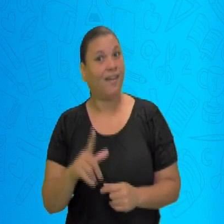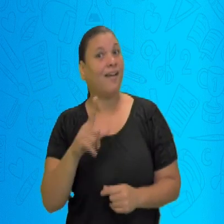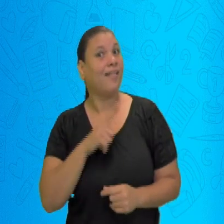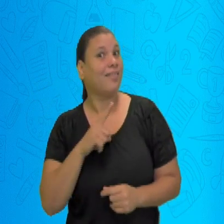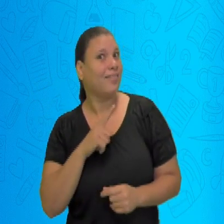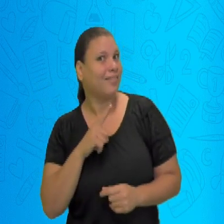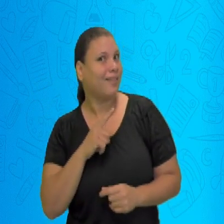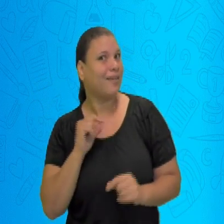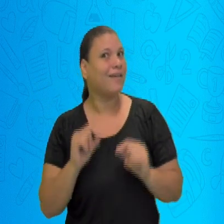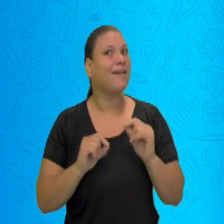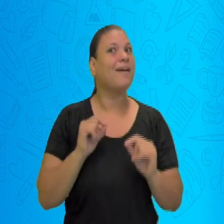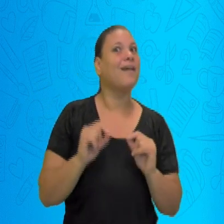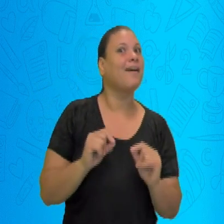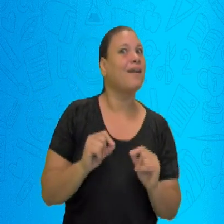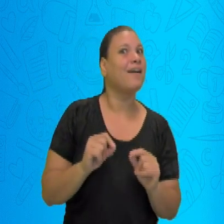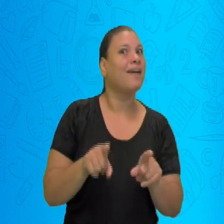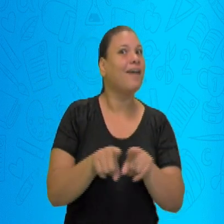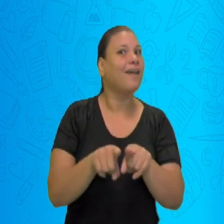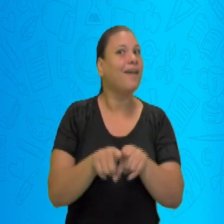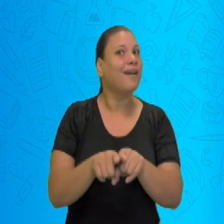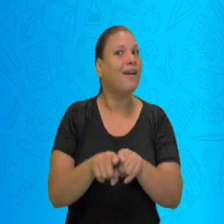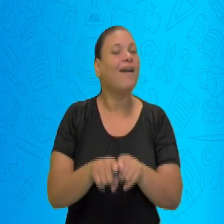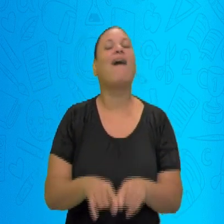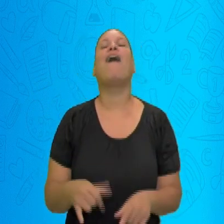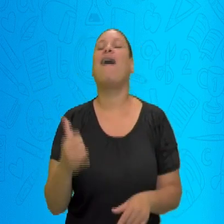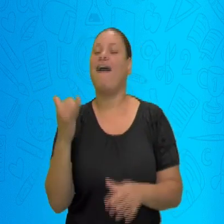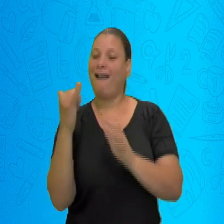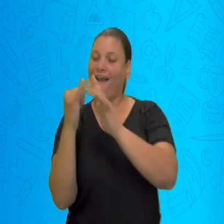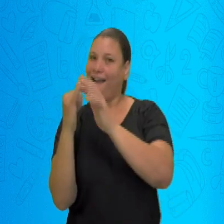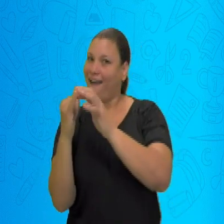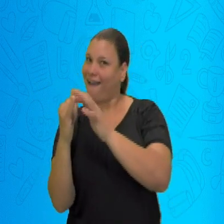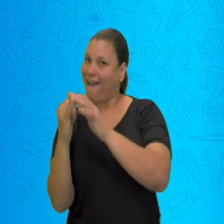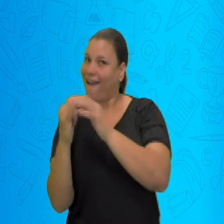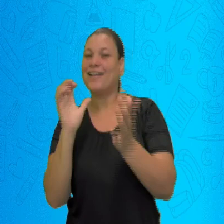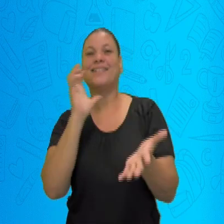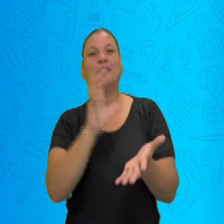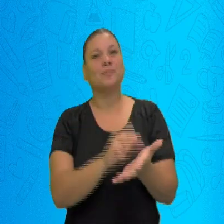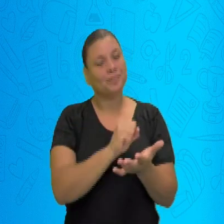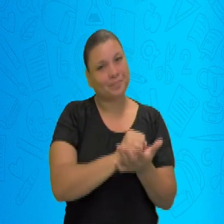E, por favor, se inscreva no nosso canal lá no